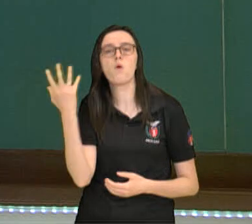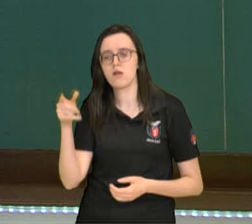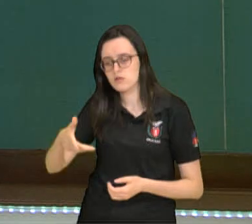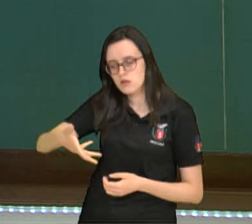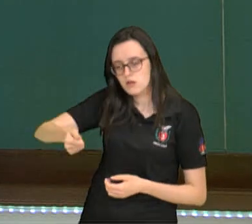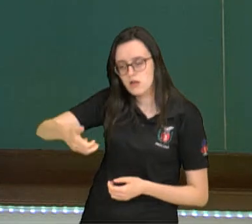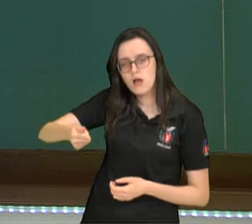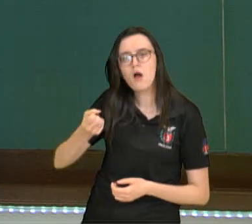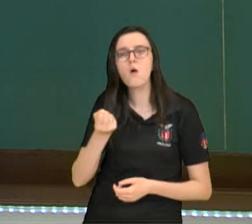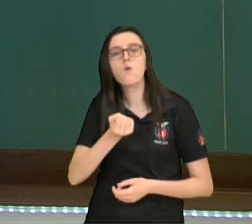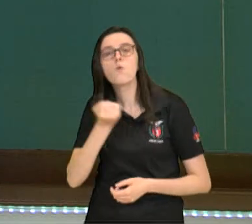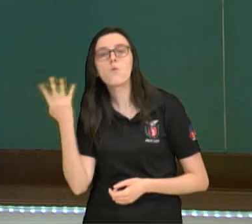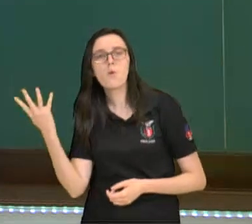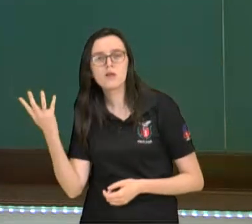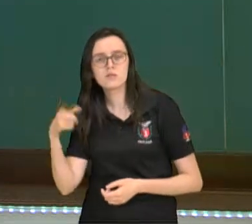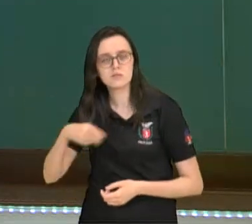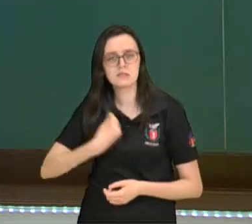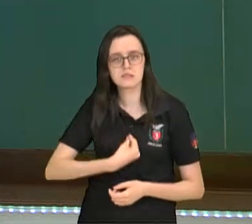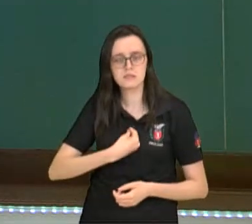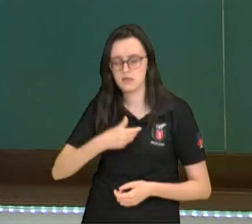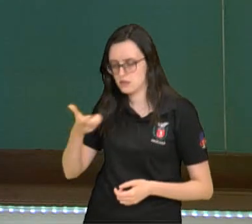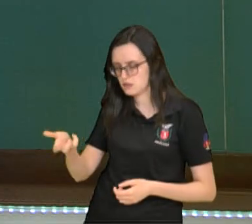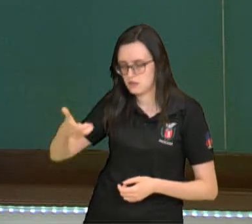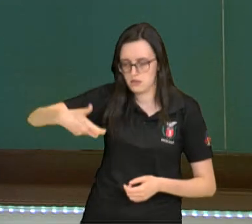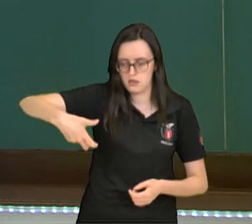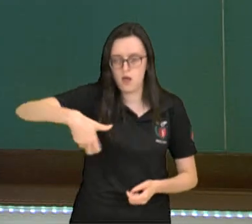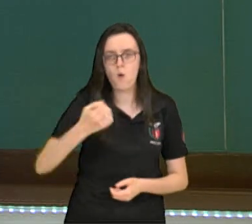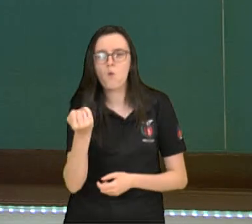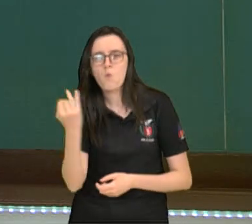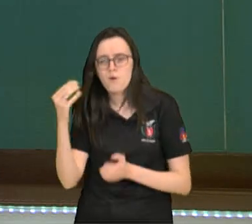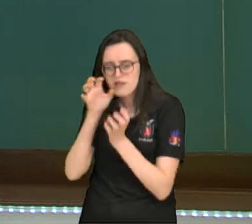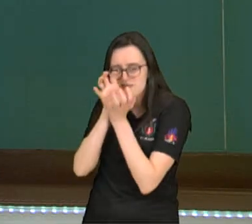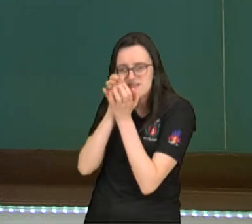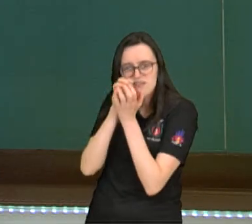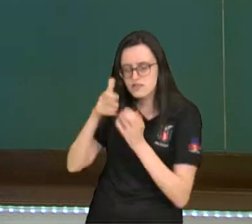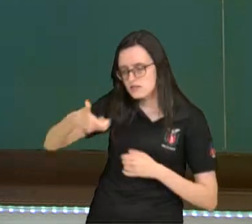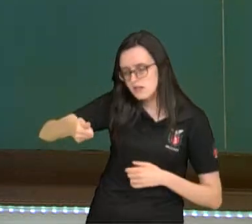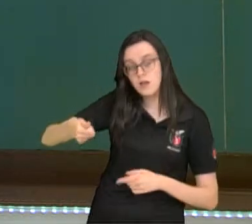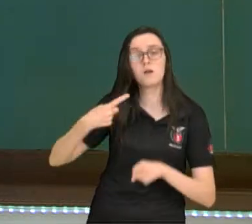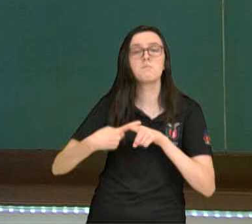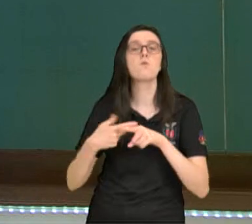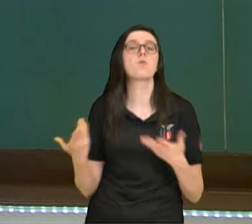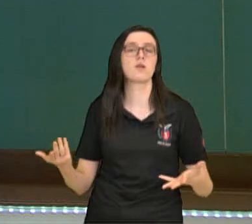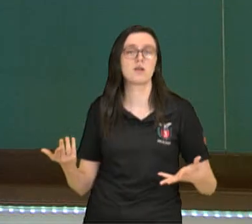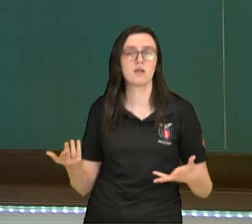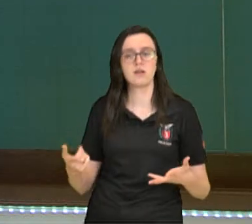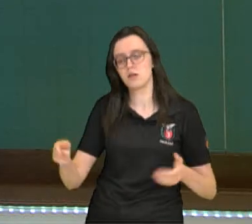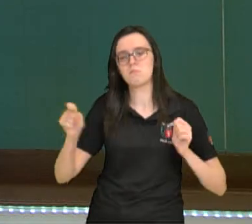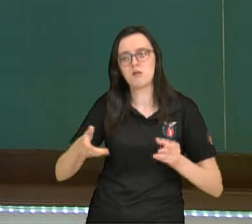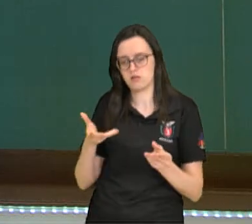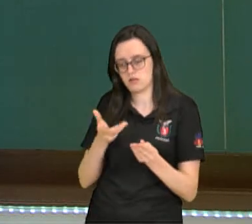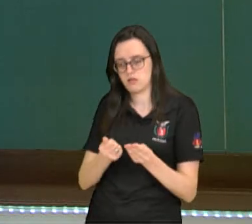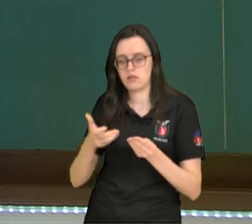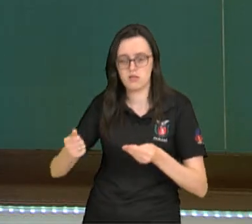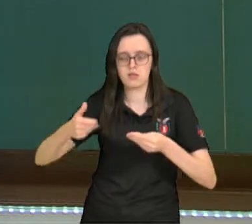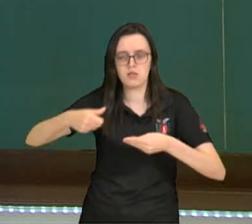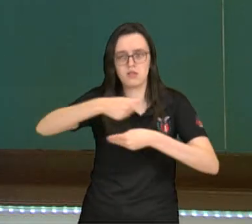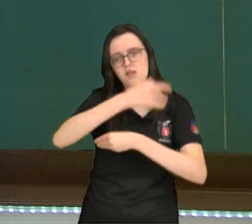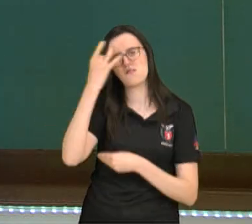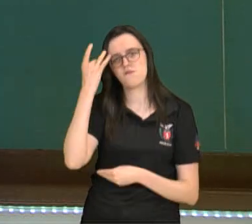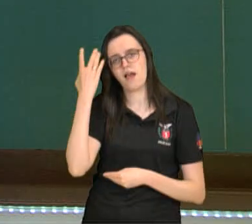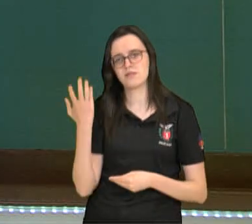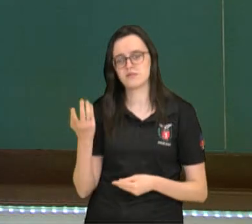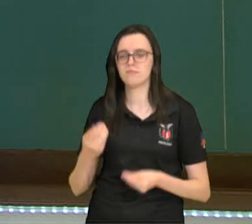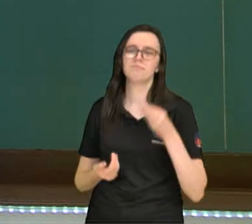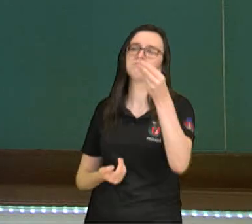ali e em que disposição que esses dentes estão. Por quê? Porque senão ela podia pegar um picotador e andar com o picotador e fazer todos os pontos